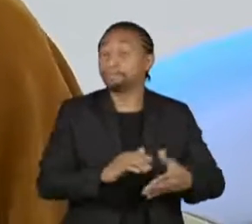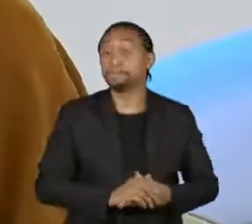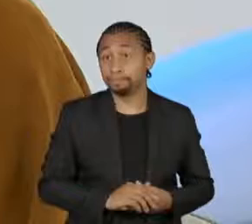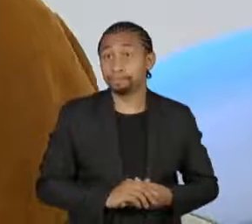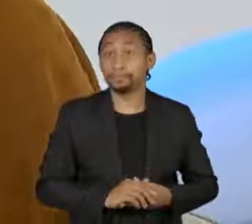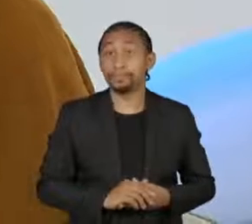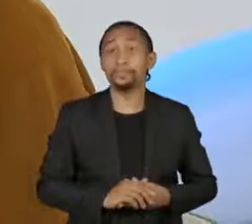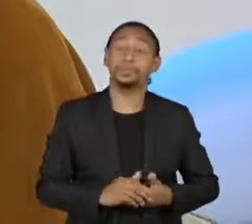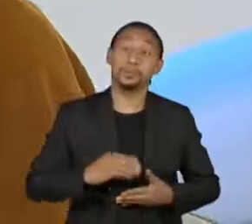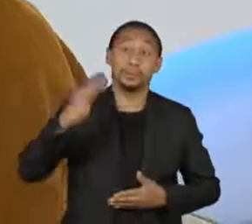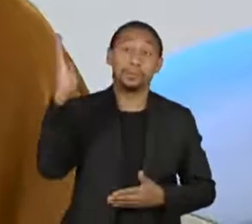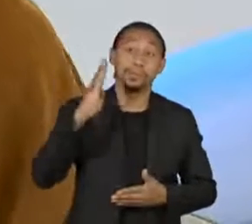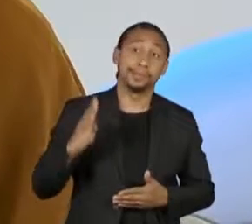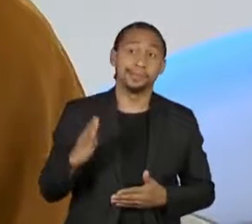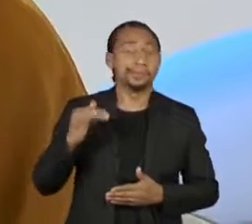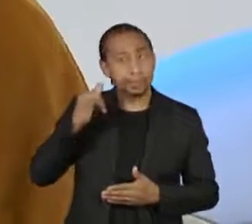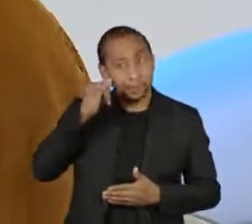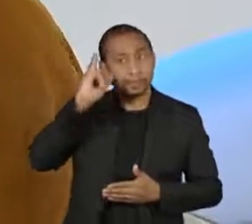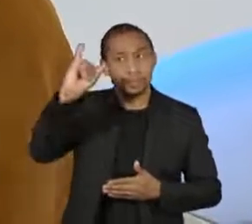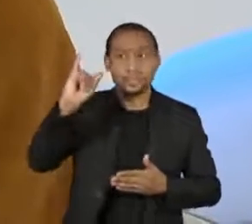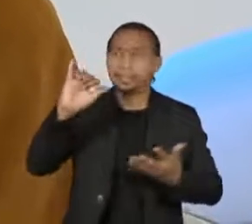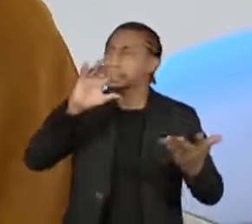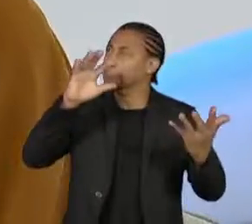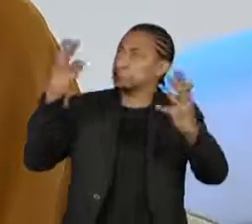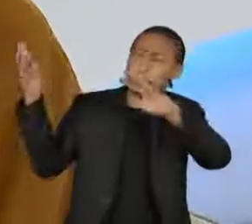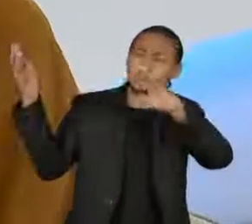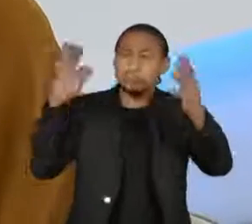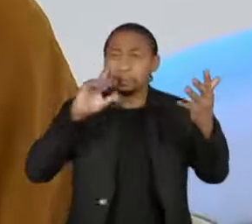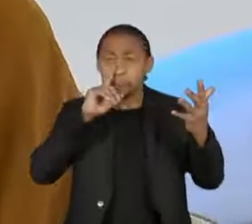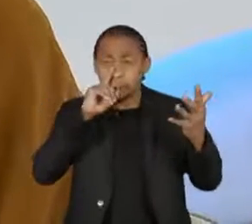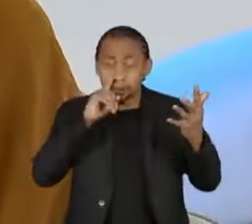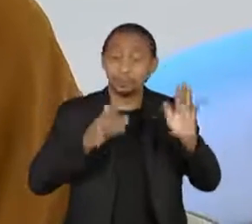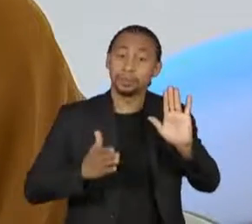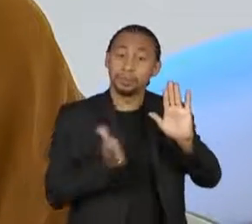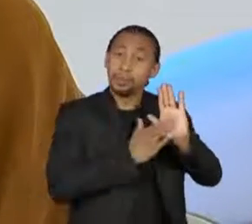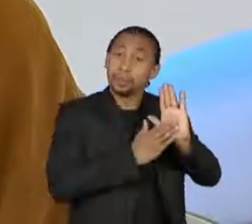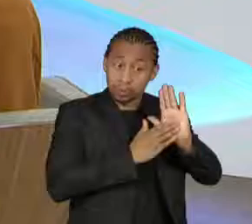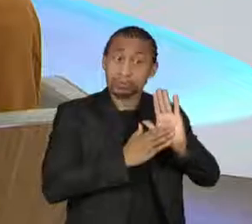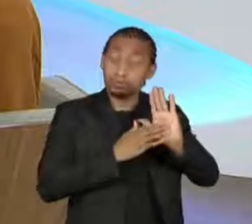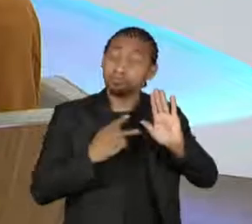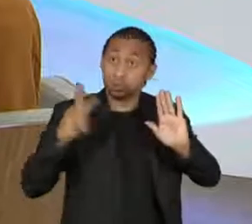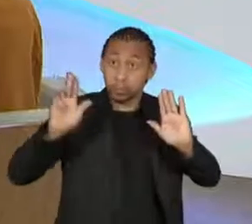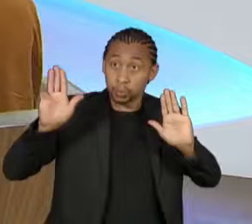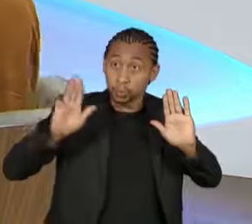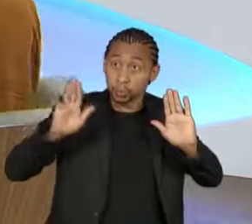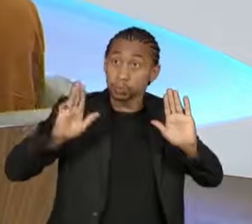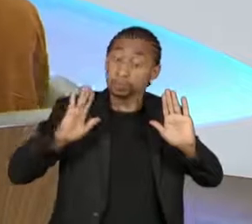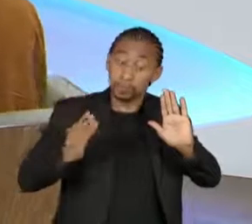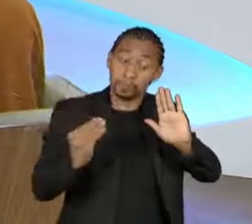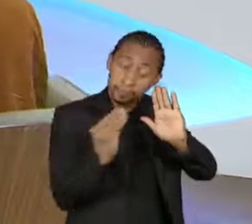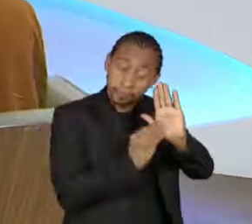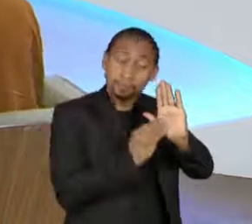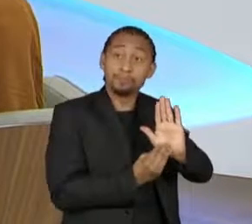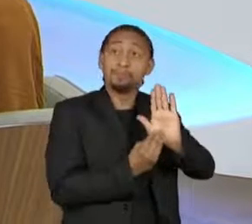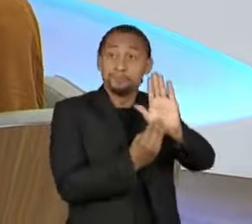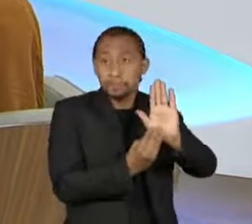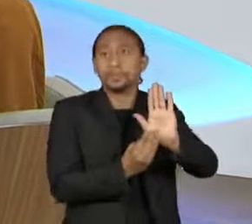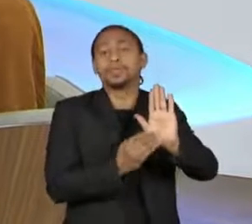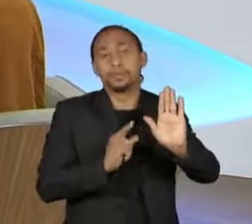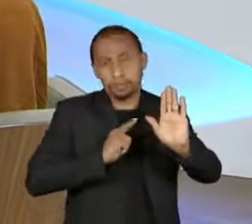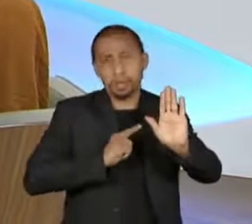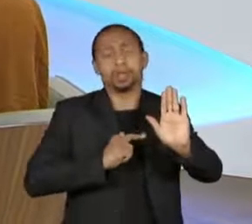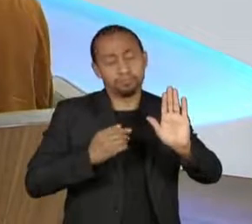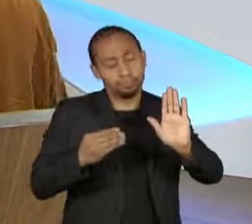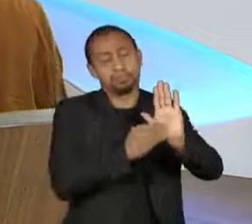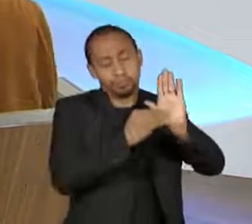Autoridade Nacional para Risco Climático está na proposta com a qual o presidente Lula se comprometeu e faz parte do plano de